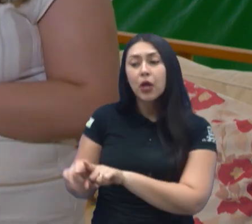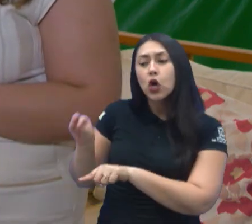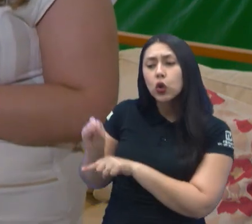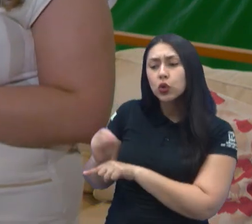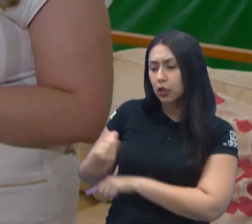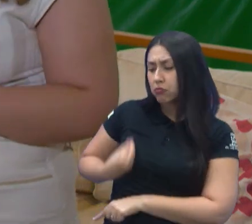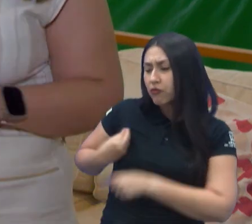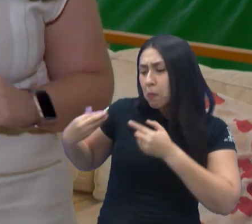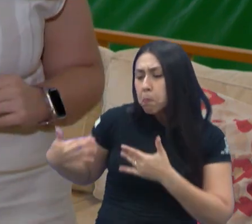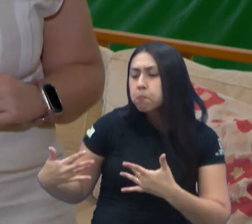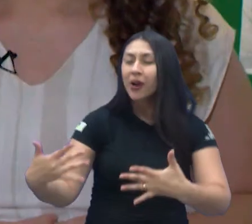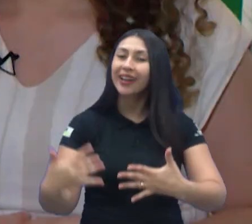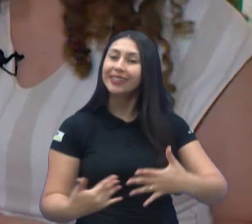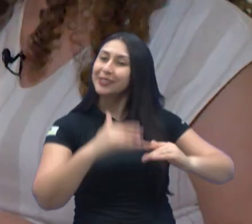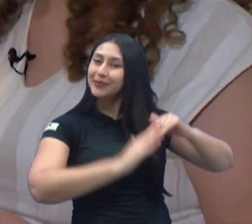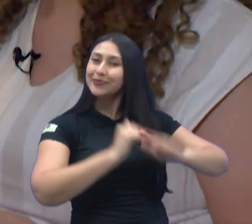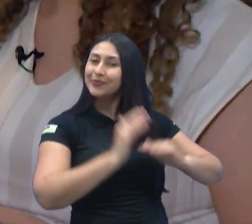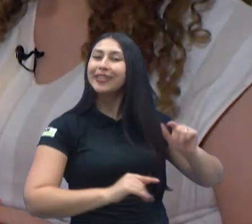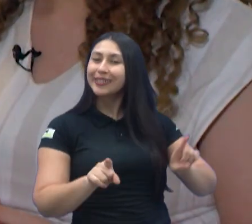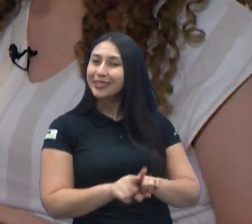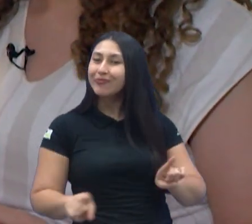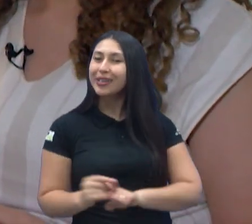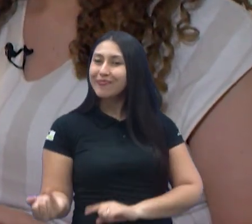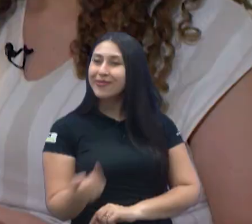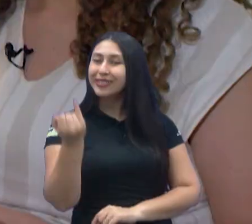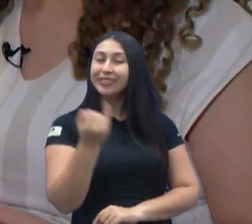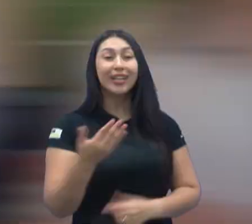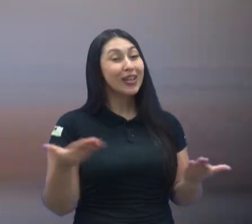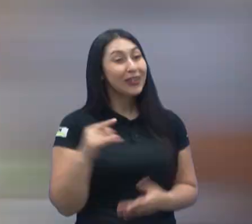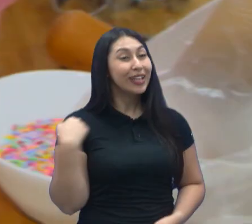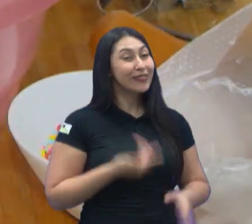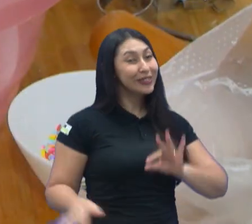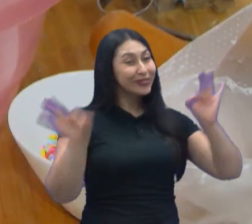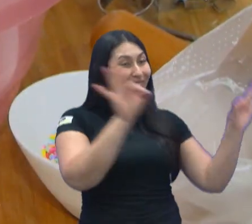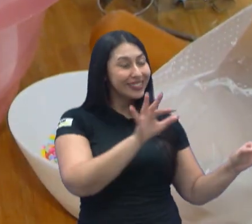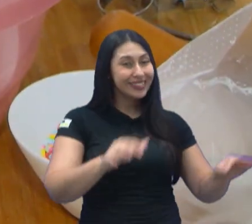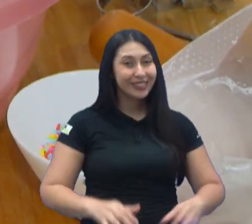das atividades, que também é muito importante. E é isso que a gente vai acompanhar agora, então vamos lá.